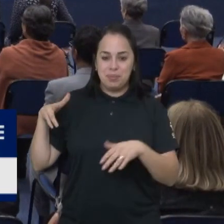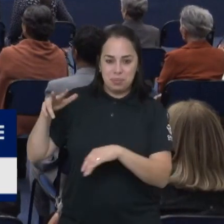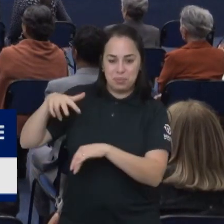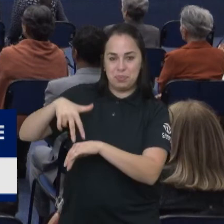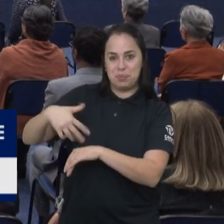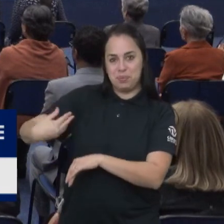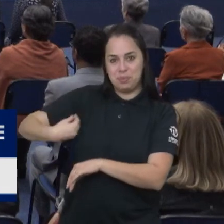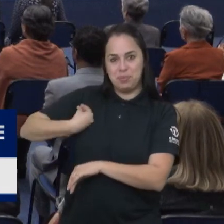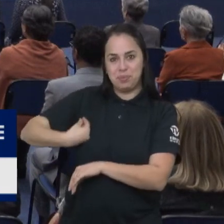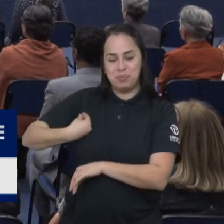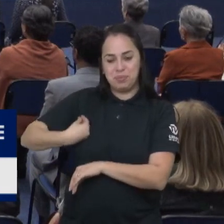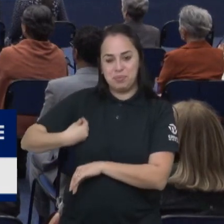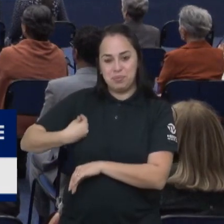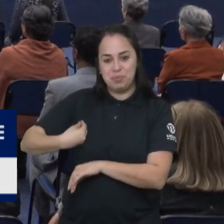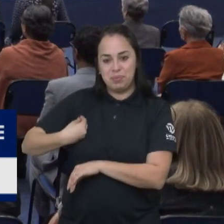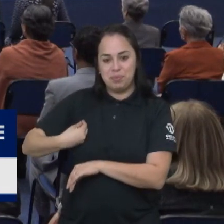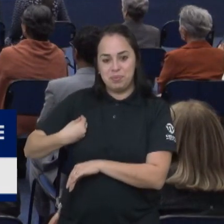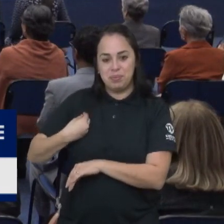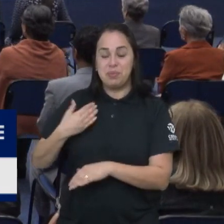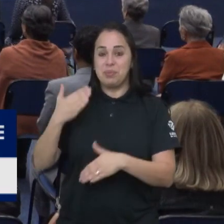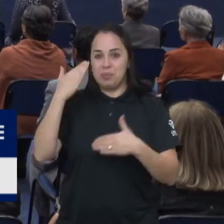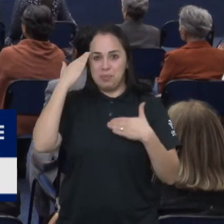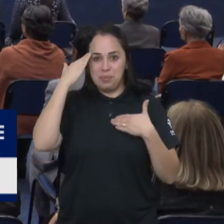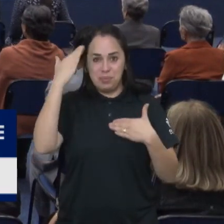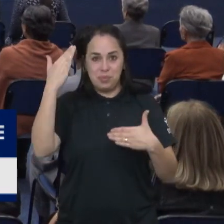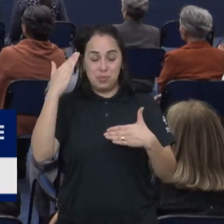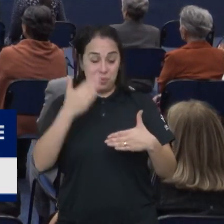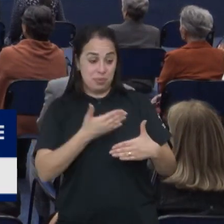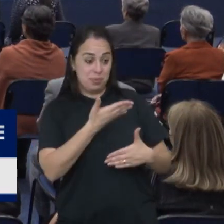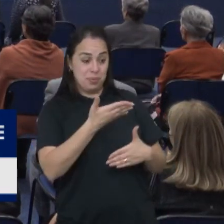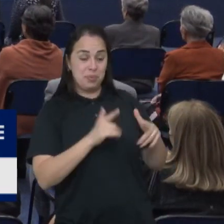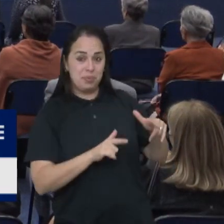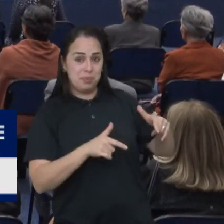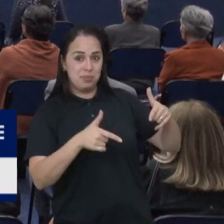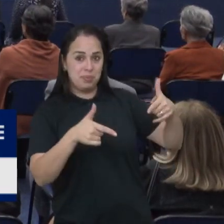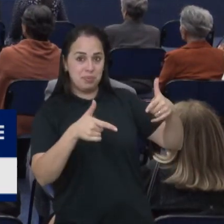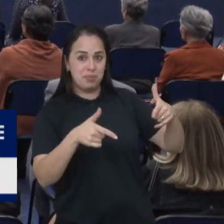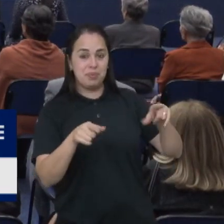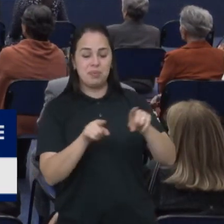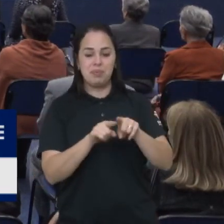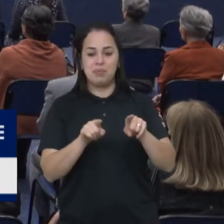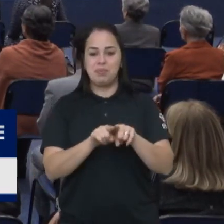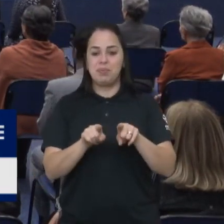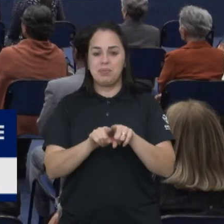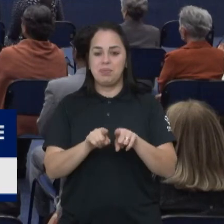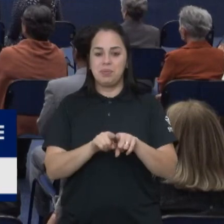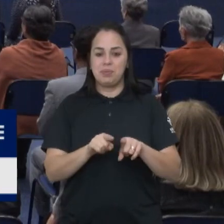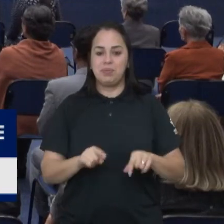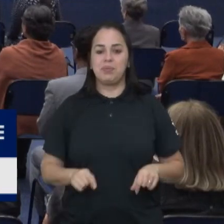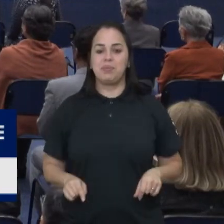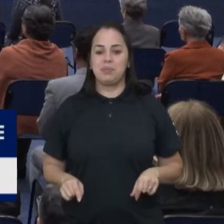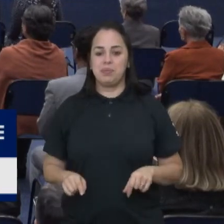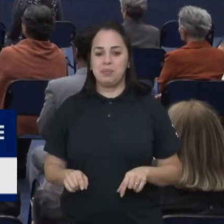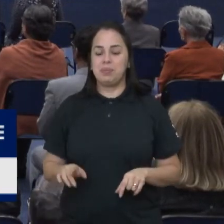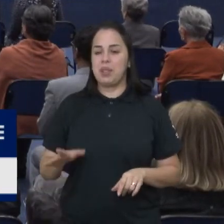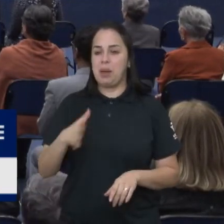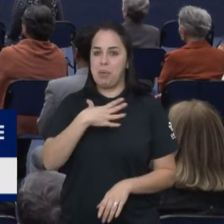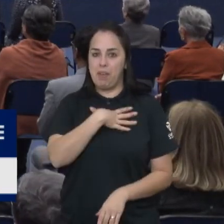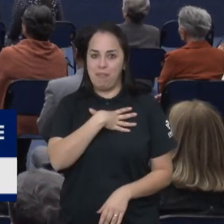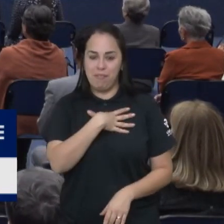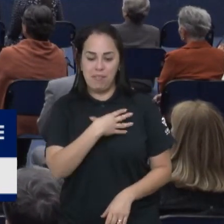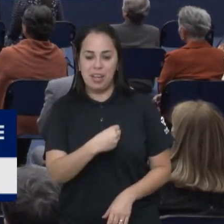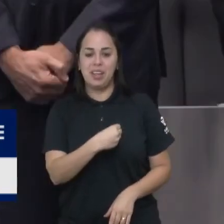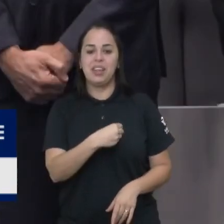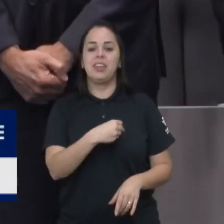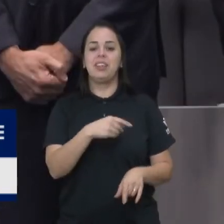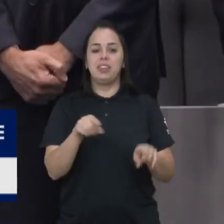todos. Agradeço muitíssimo a sua iniciativa. Agradeço também ao Pedro, ao meu filho Luiz Felipe